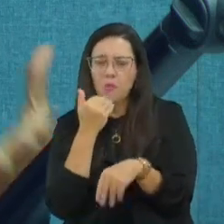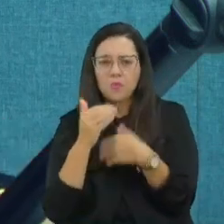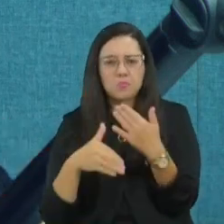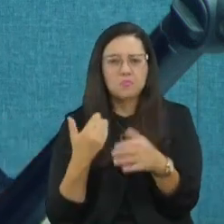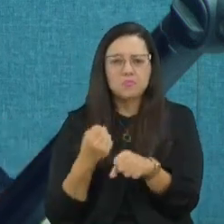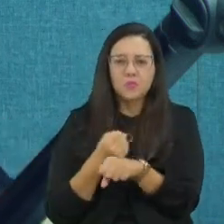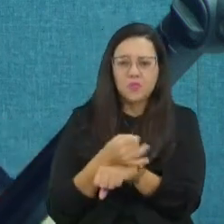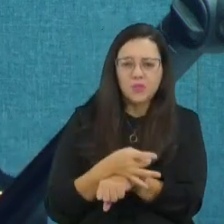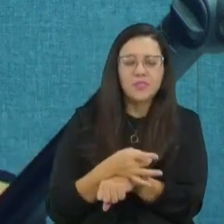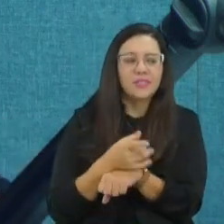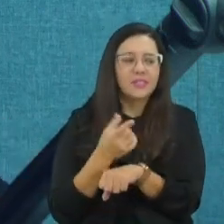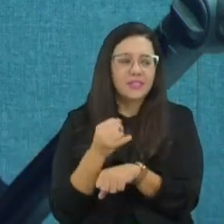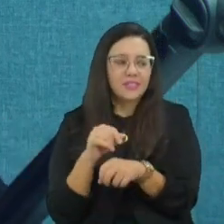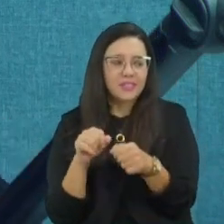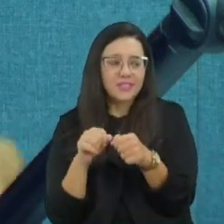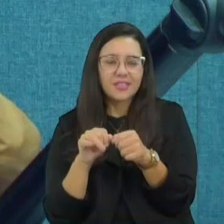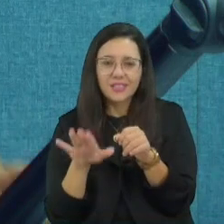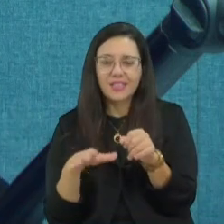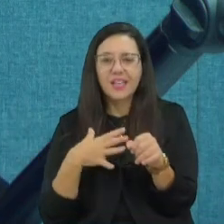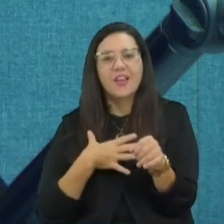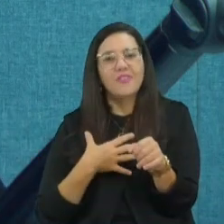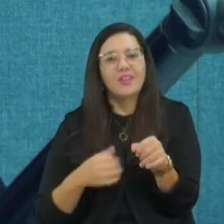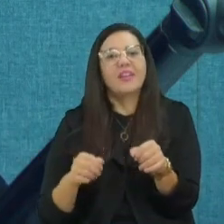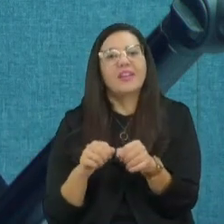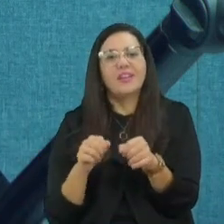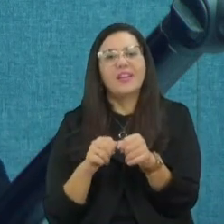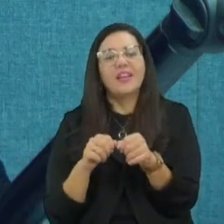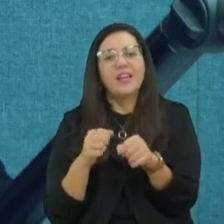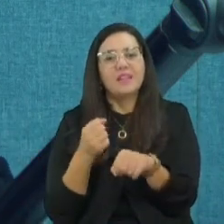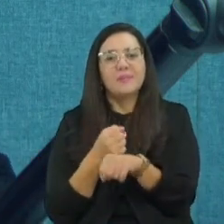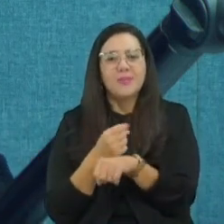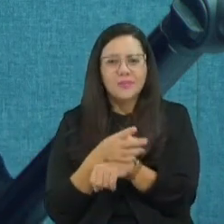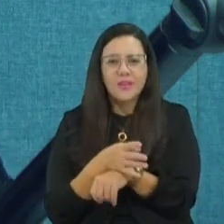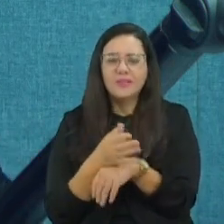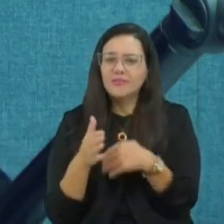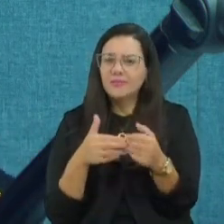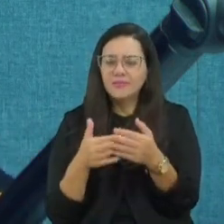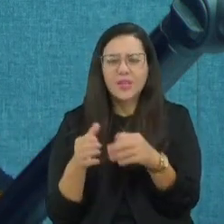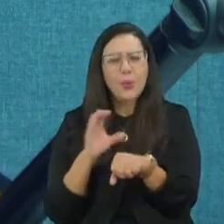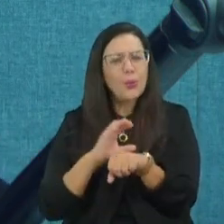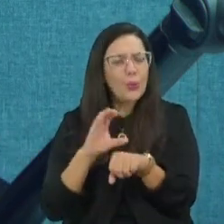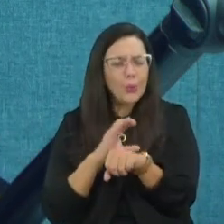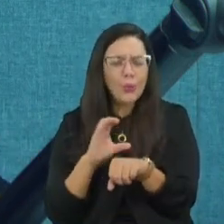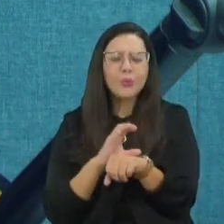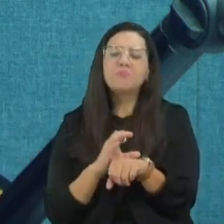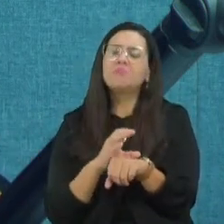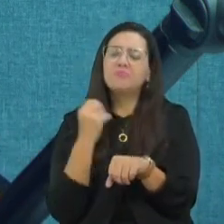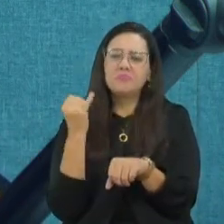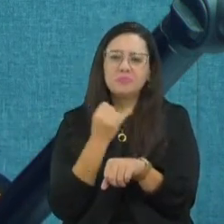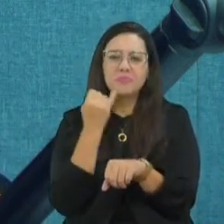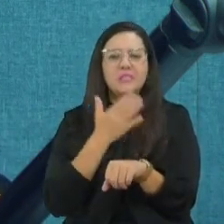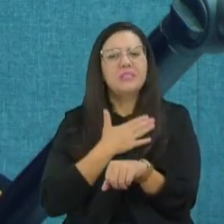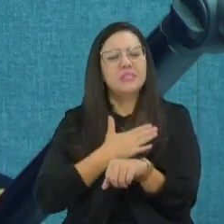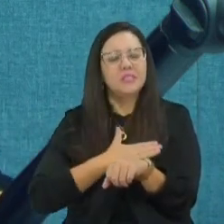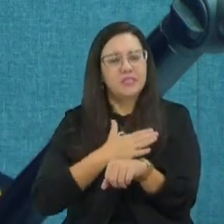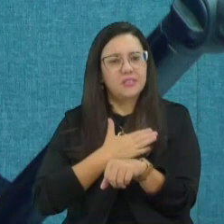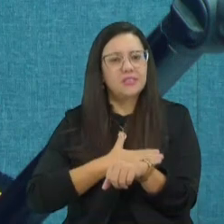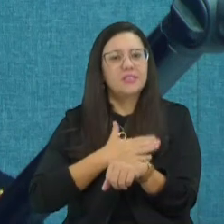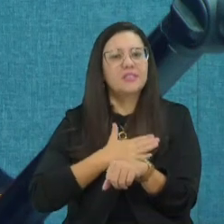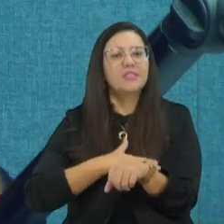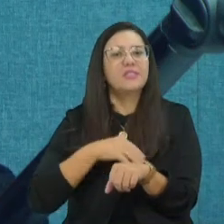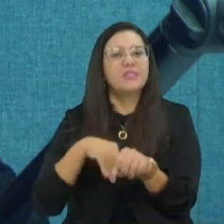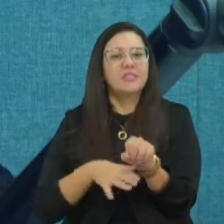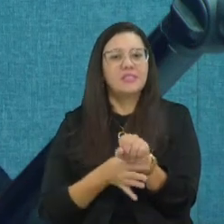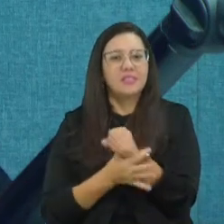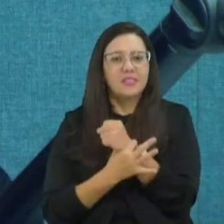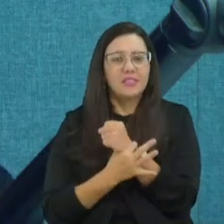madrugada. Para quem tem filho, às vezes fica mais difícil, faz de madrugada. É um curso com toda a tranquilidade da Unifev, toda a